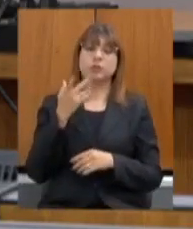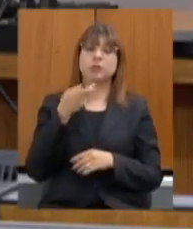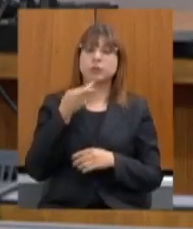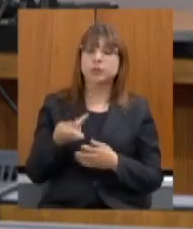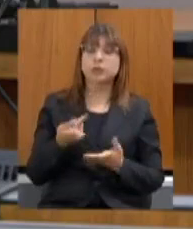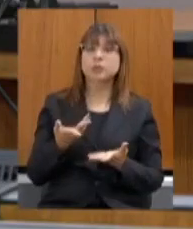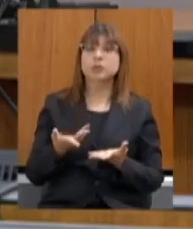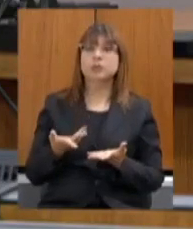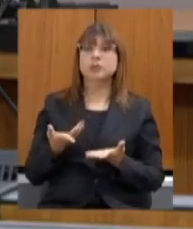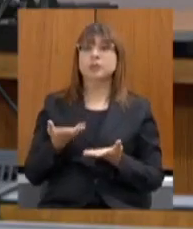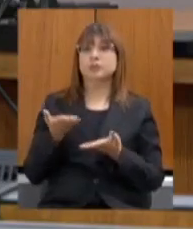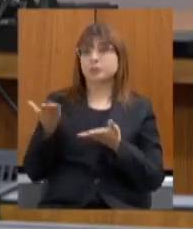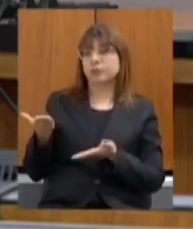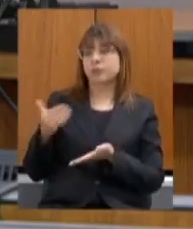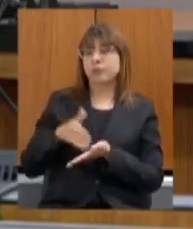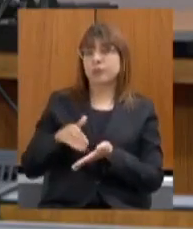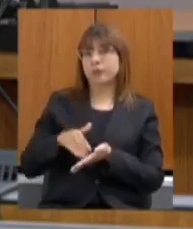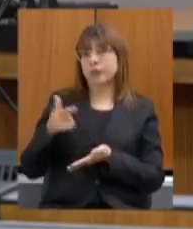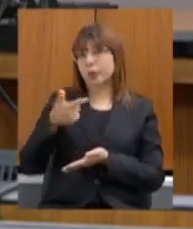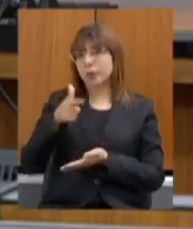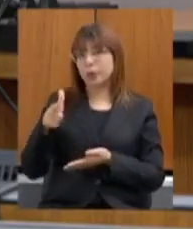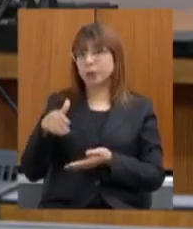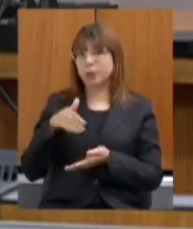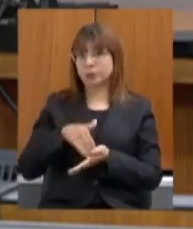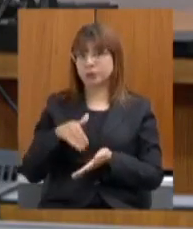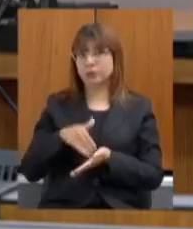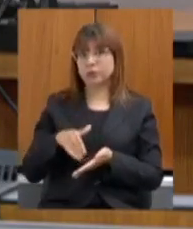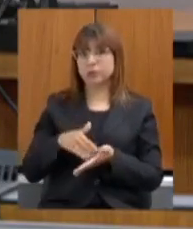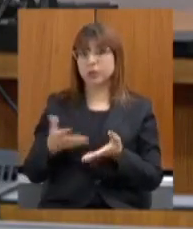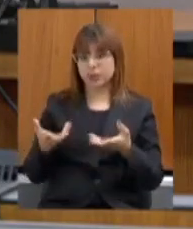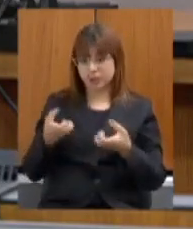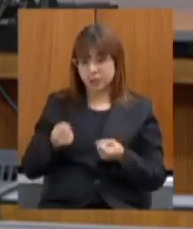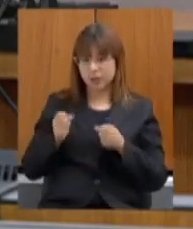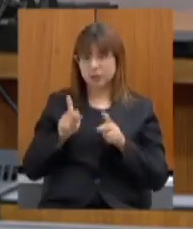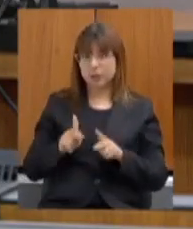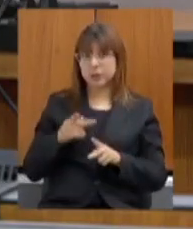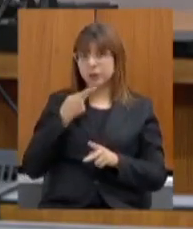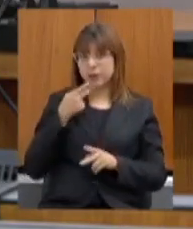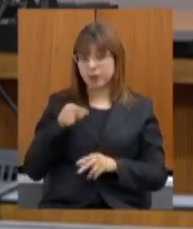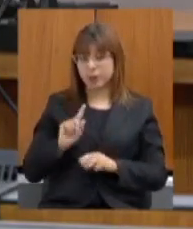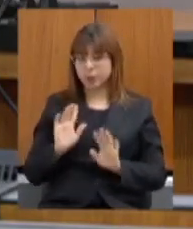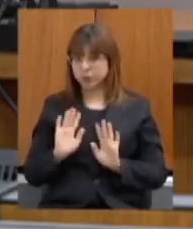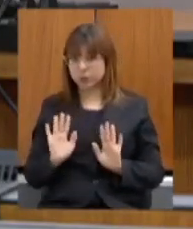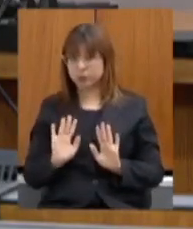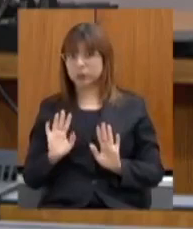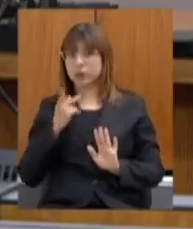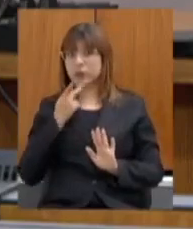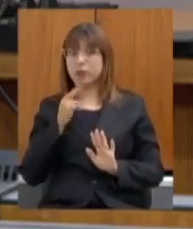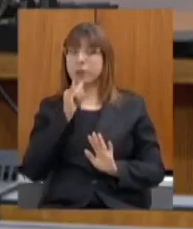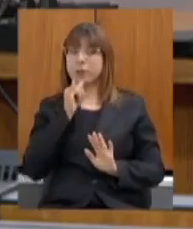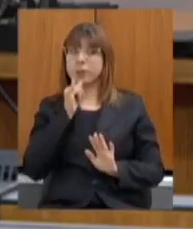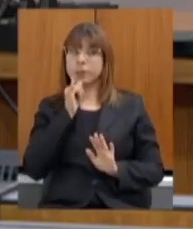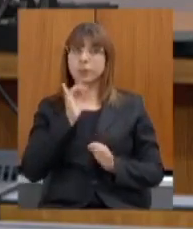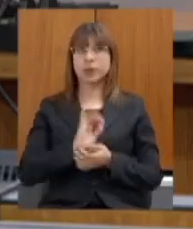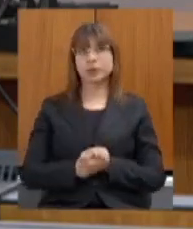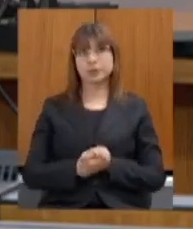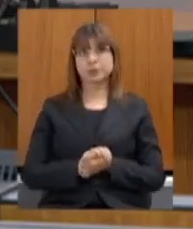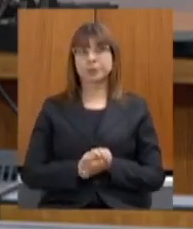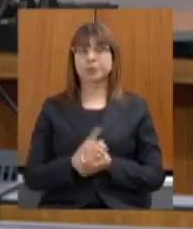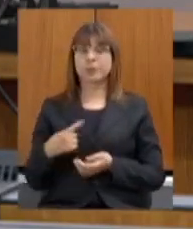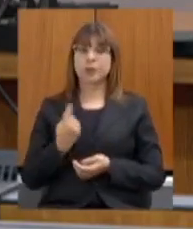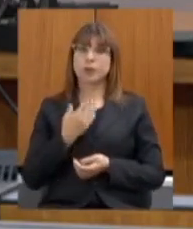o senhor e outros secretários têm recebido as pessoas. Não se trata disso. Se trata, por exemplo, de a gente